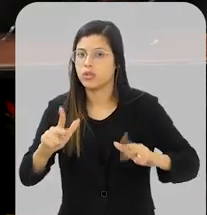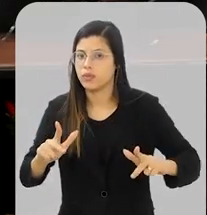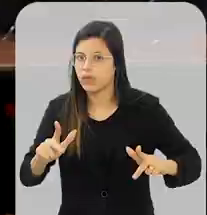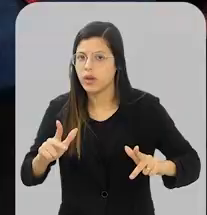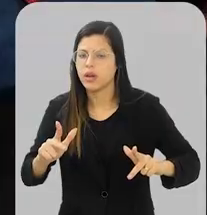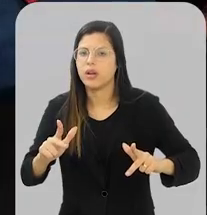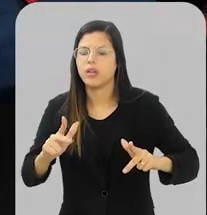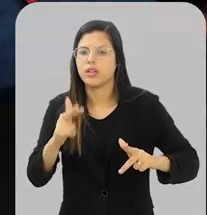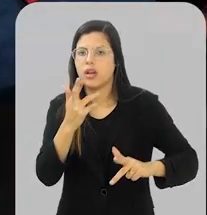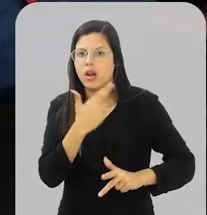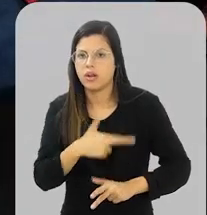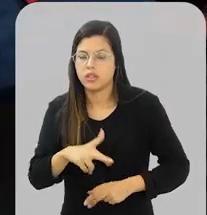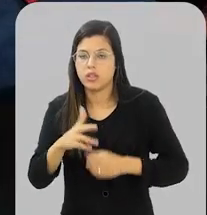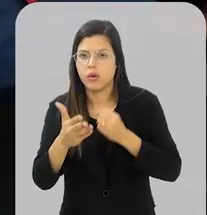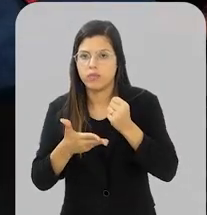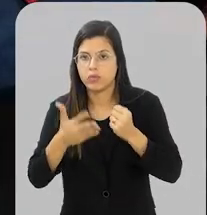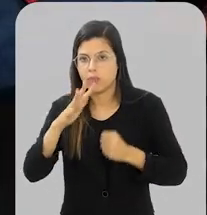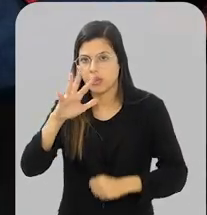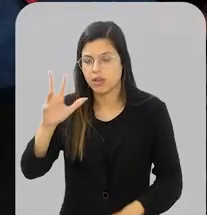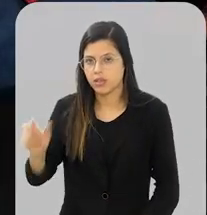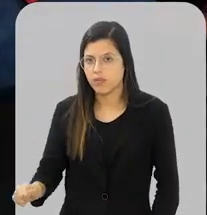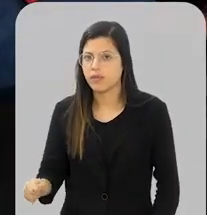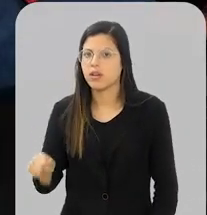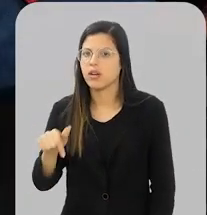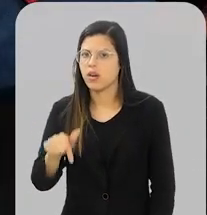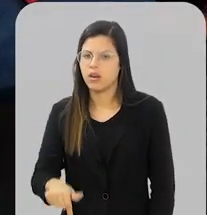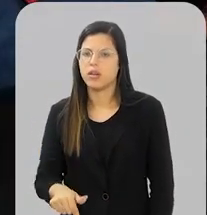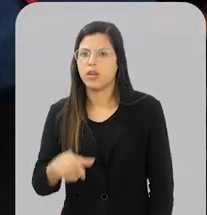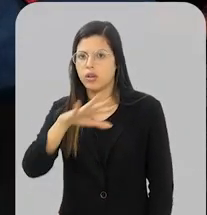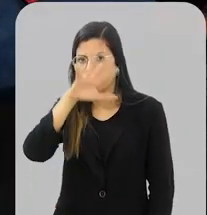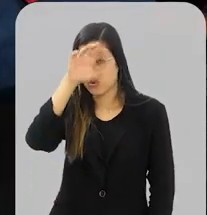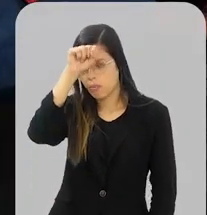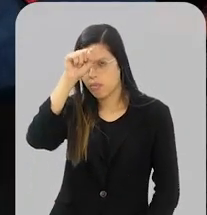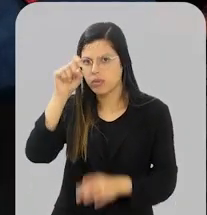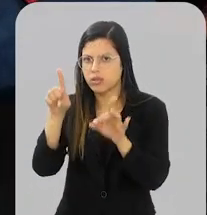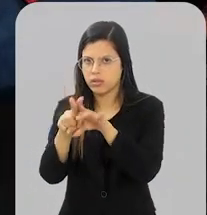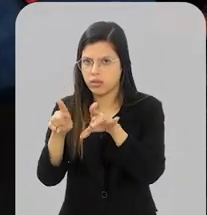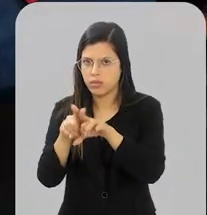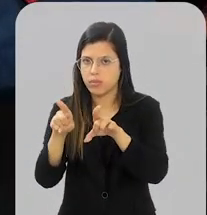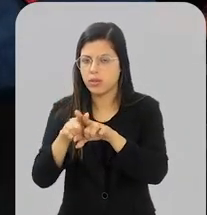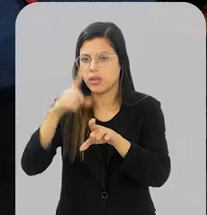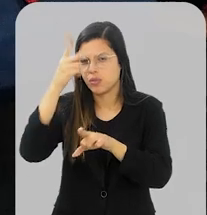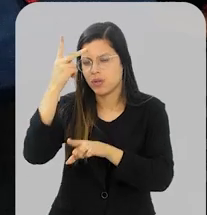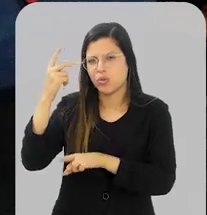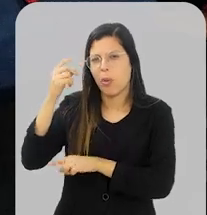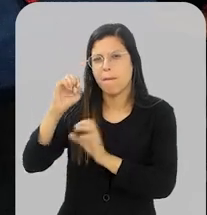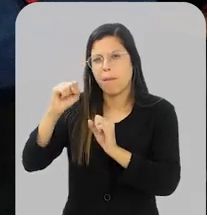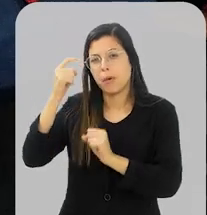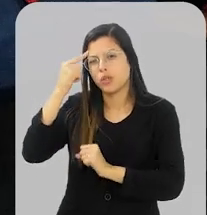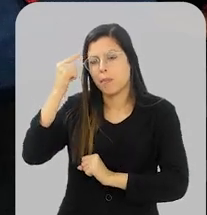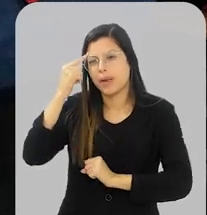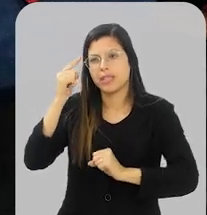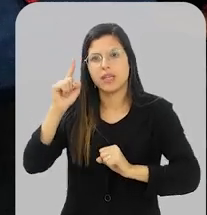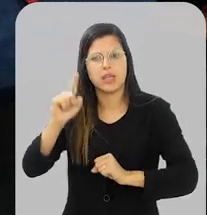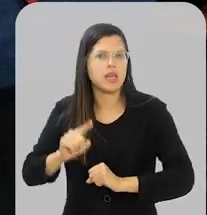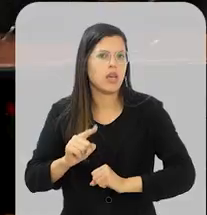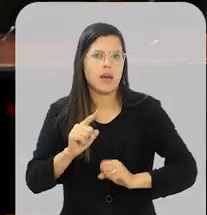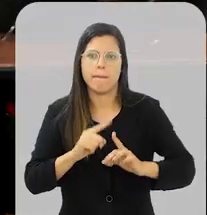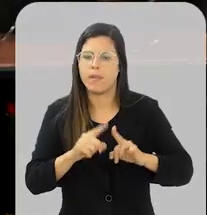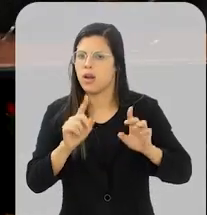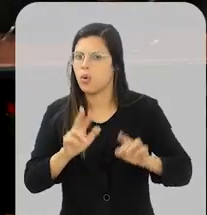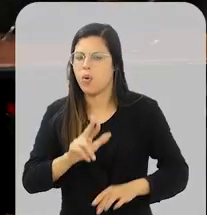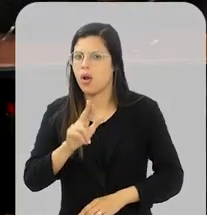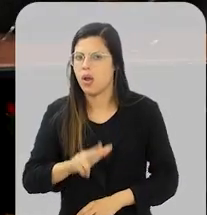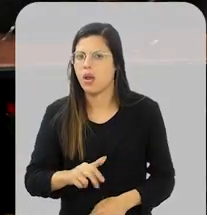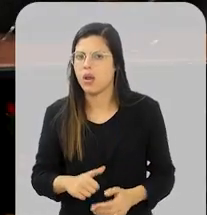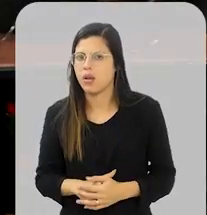bem diferente de matrizes africanas e de Umbanda. As pessoas podem pensar até que é, mas não é. É